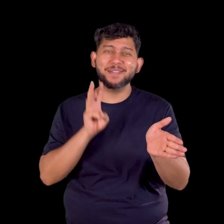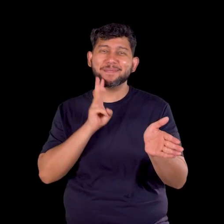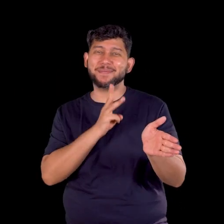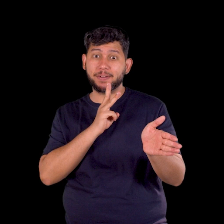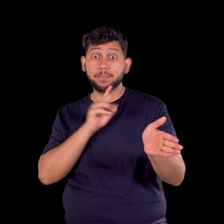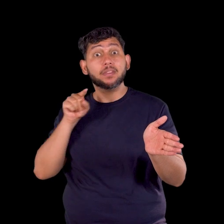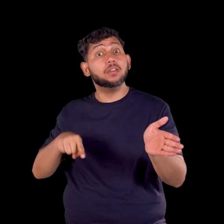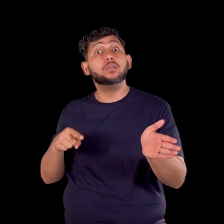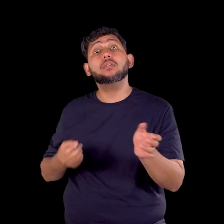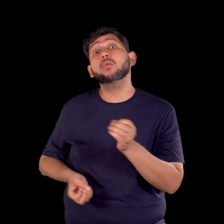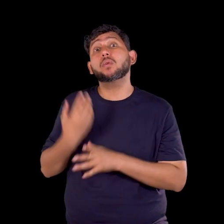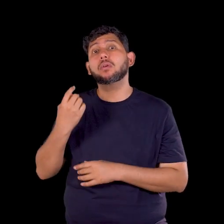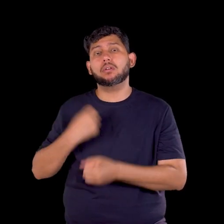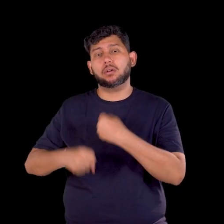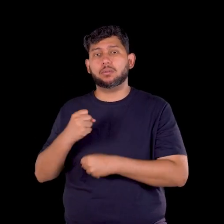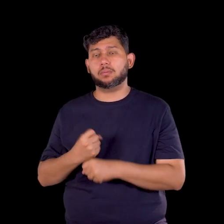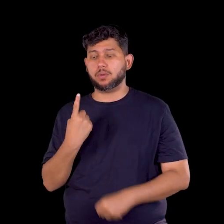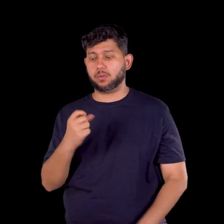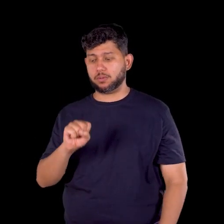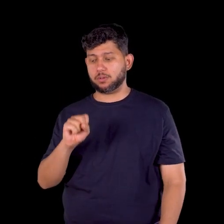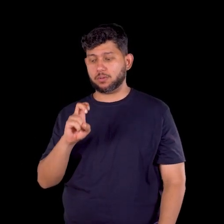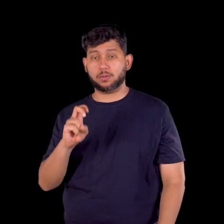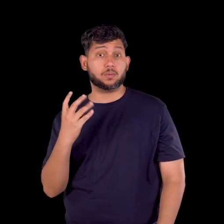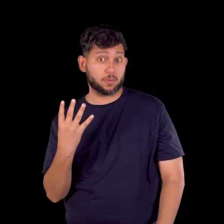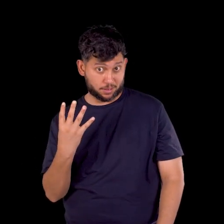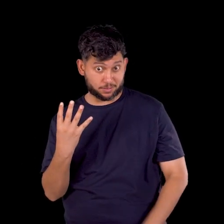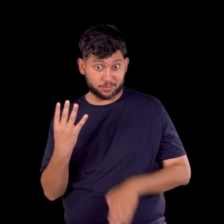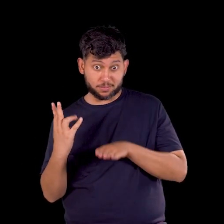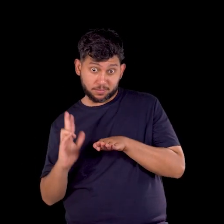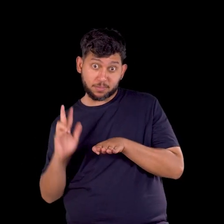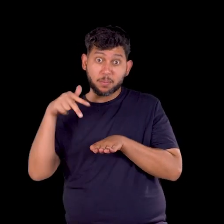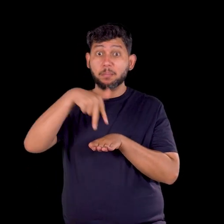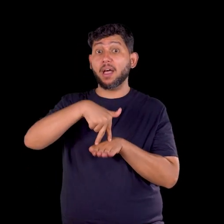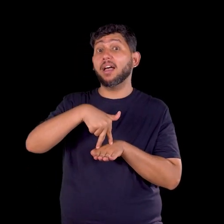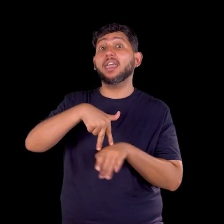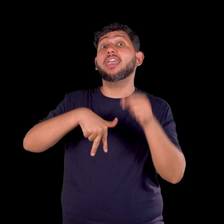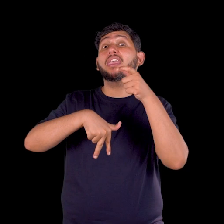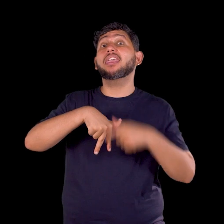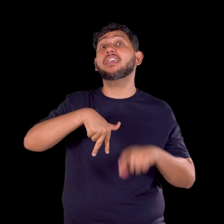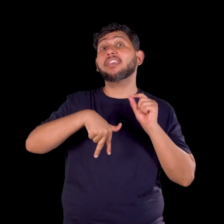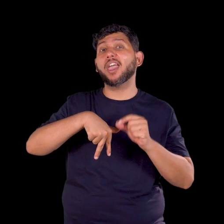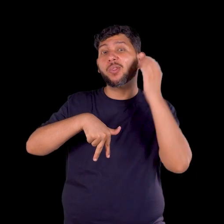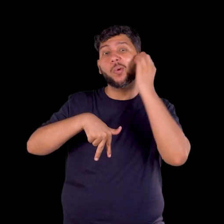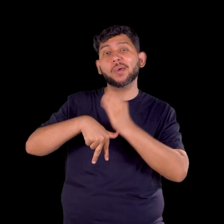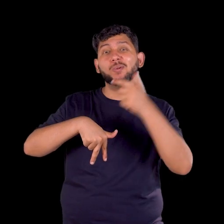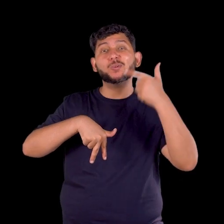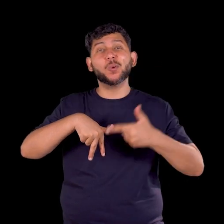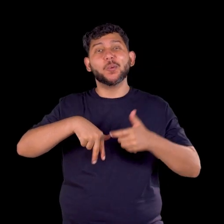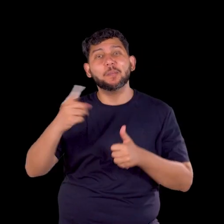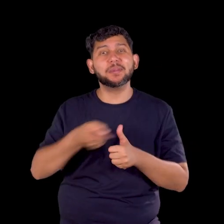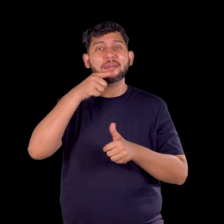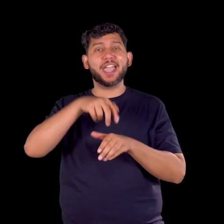em 1854, quando o passageiro ilustre era Dom Pedro II, que fazia a viagem